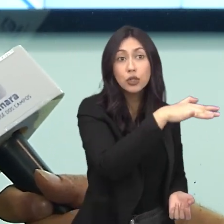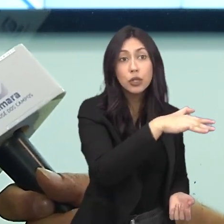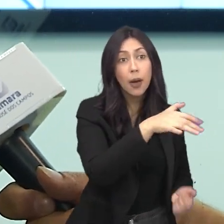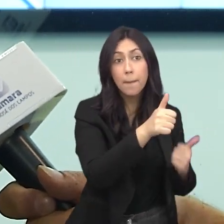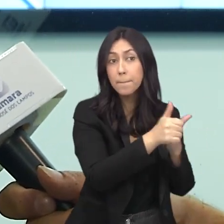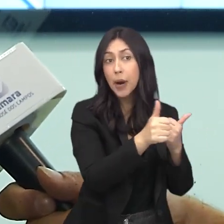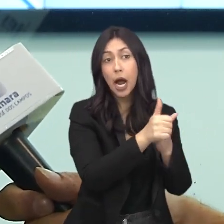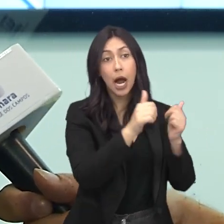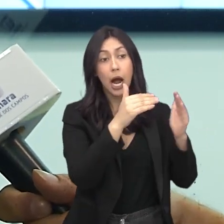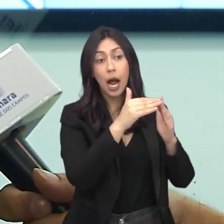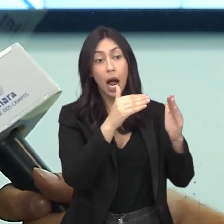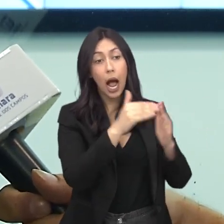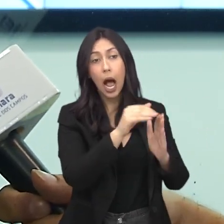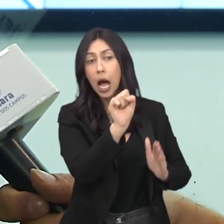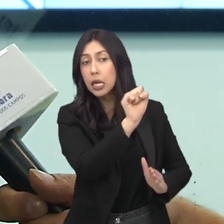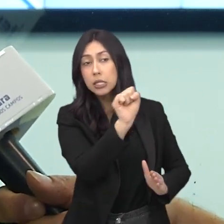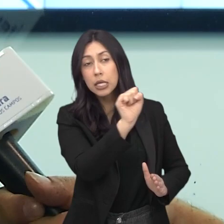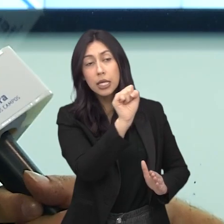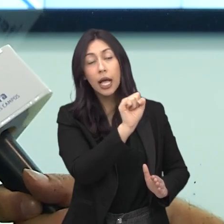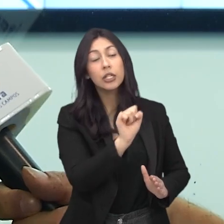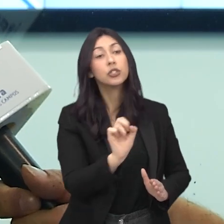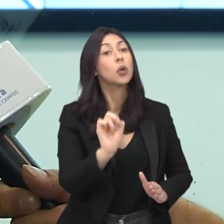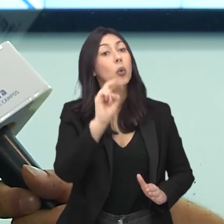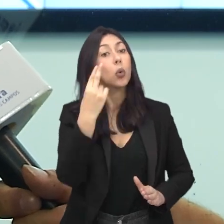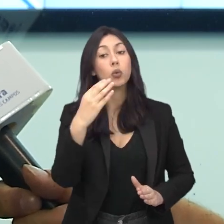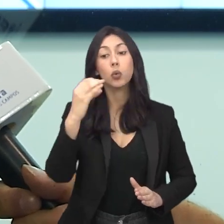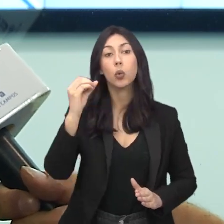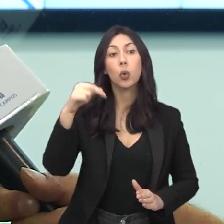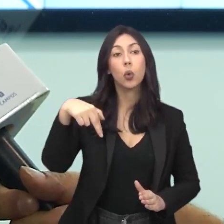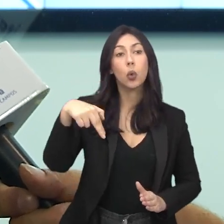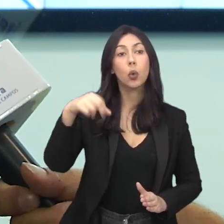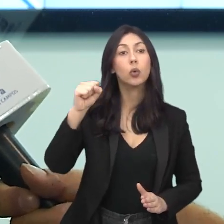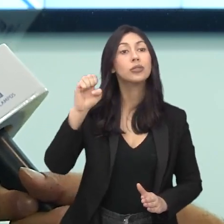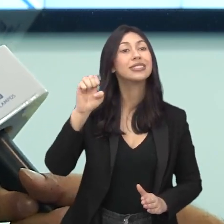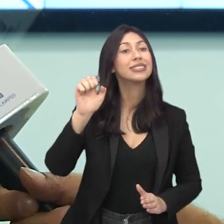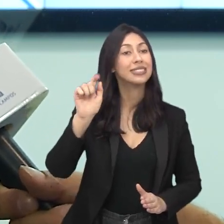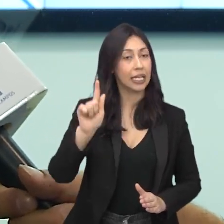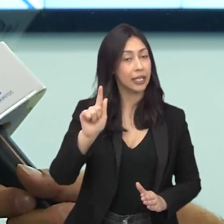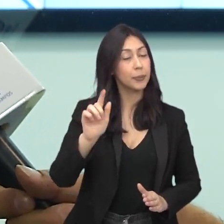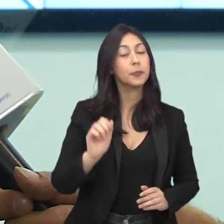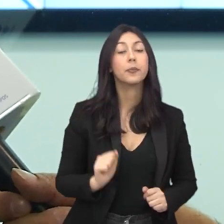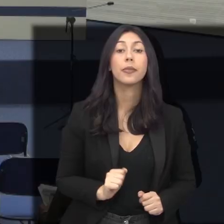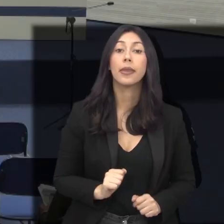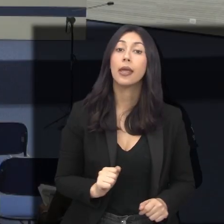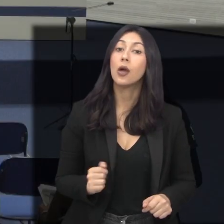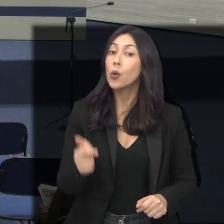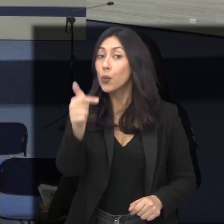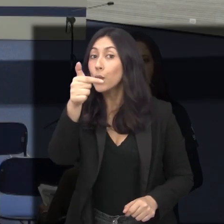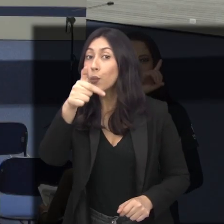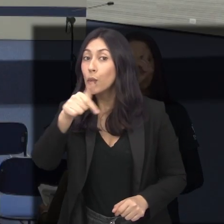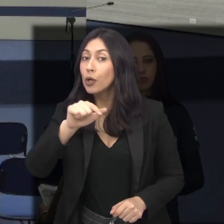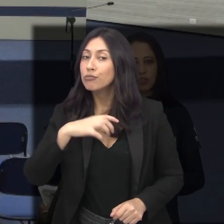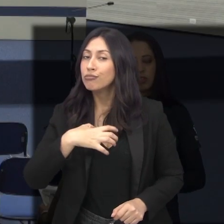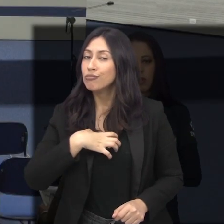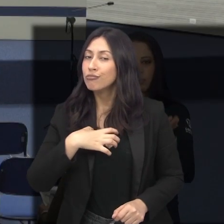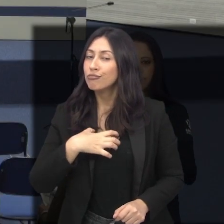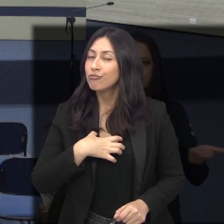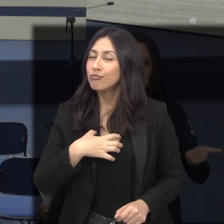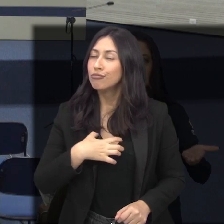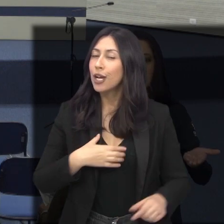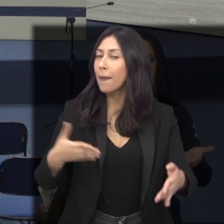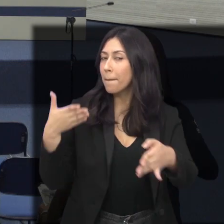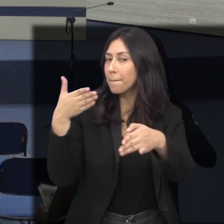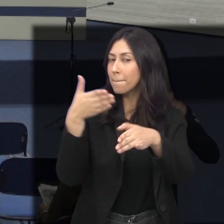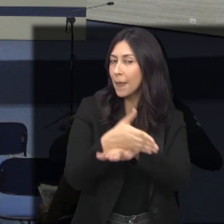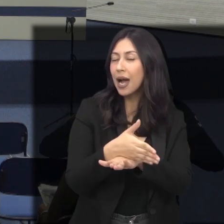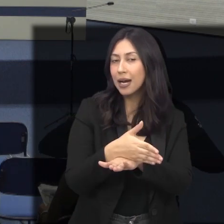Regional Satélite, que é do lado da minha casa, ou seja através do CONSEG, que eu também represento. Mais uma ferramenta importante